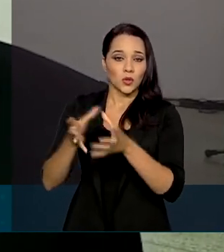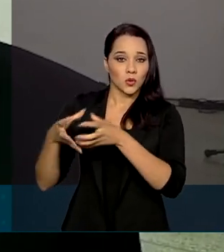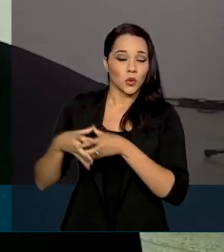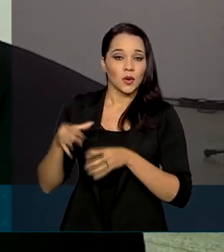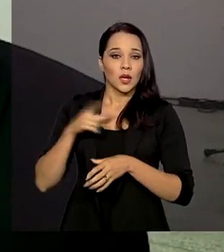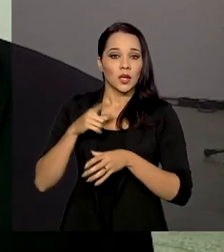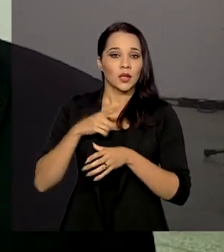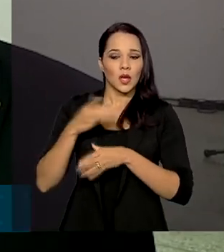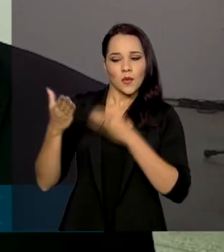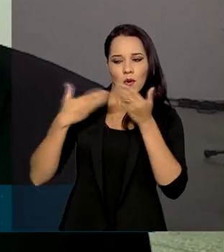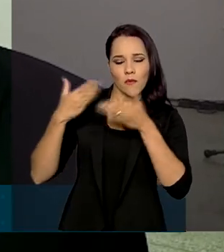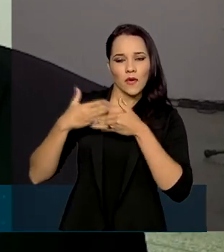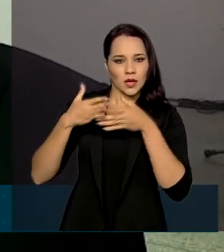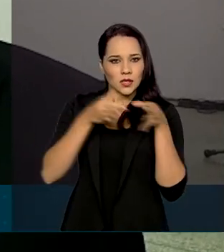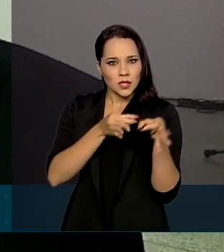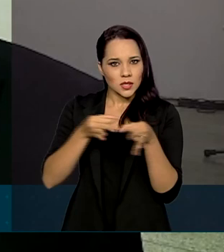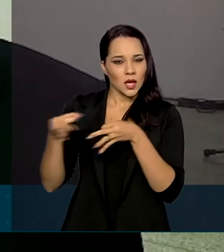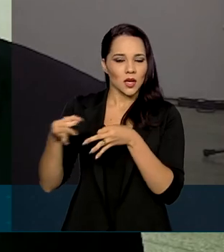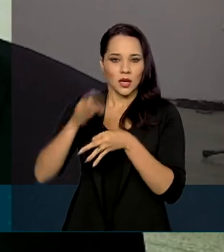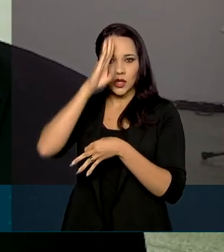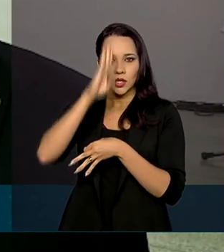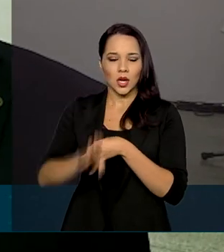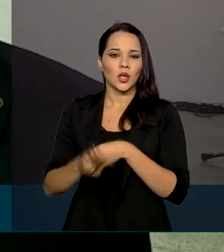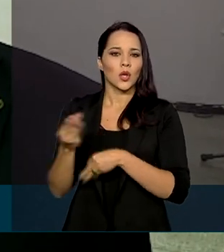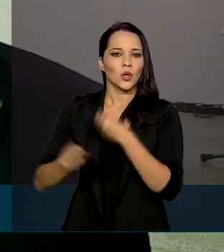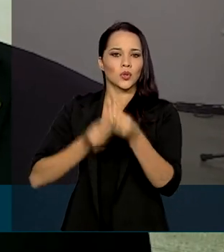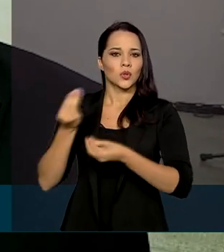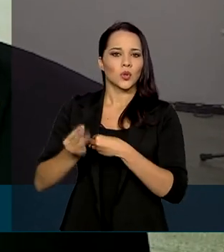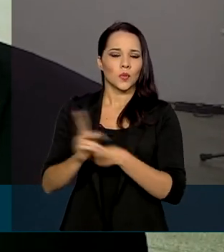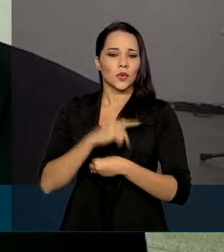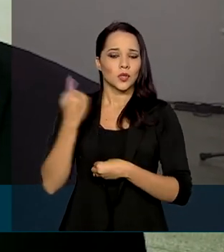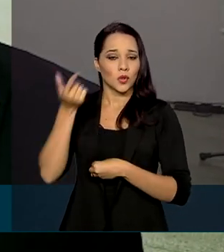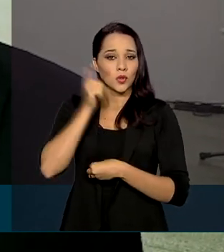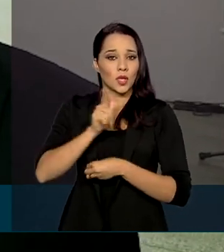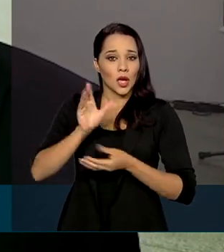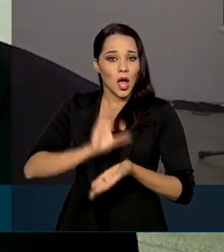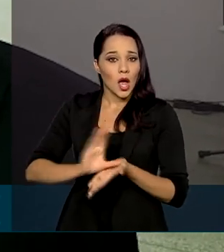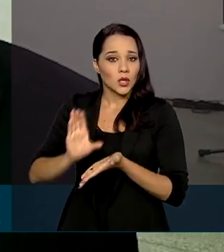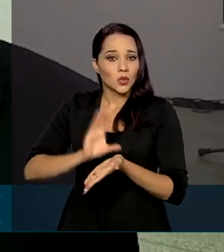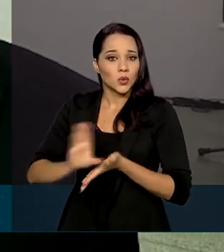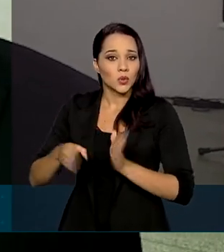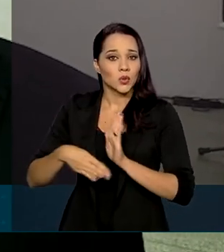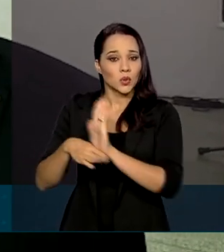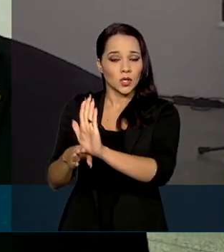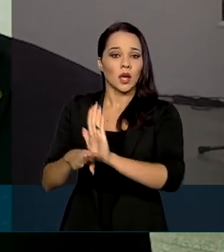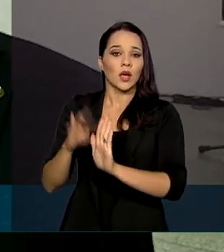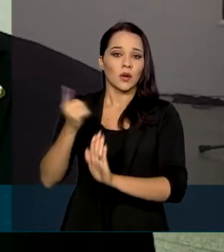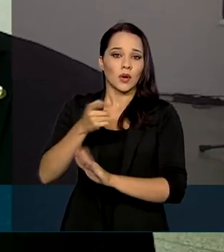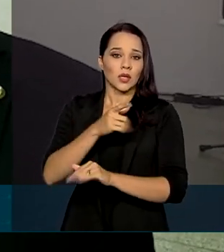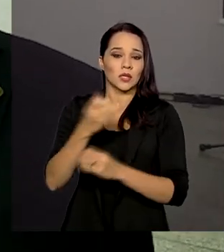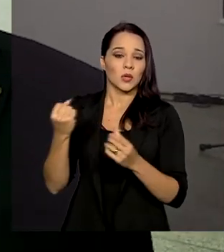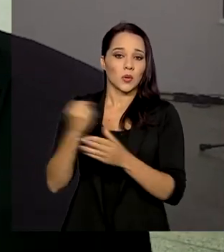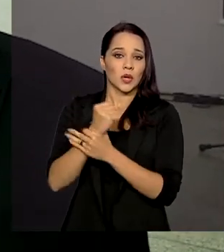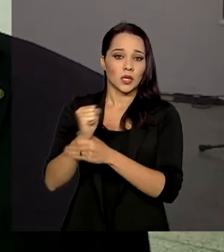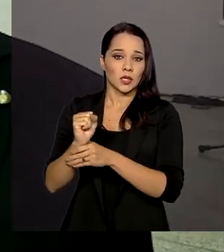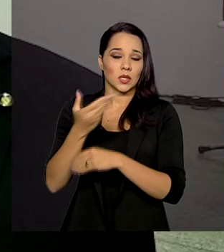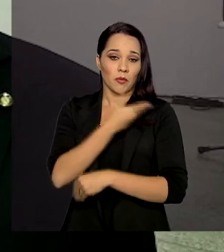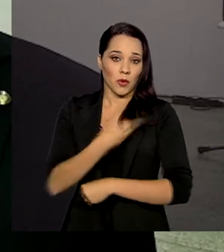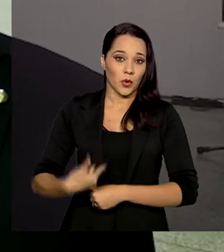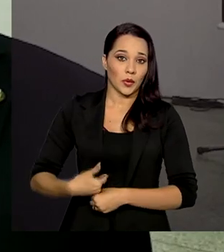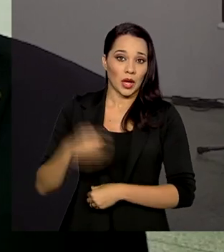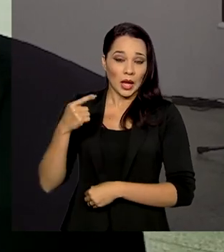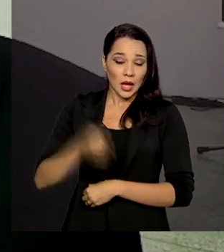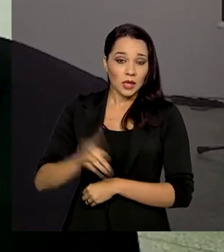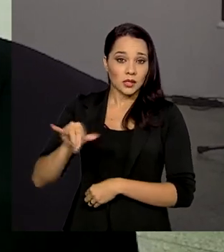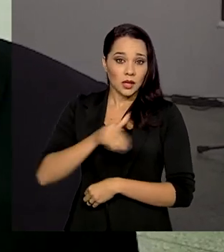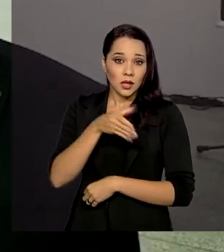ter uma conversa franca e direta sobre como nós podemos contribuir com a pasta de segurança pública e defesa social. Essa interlocução com os